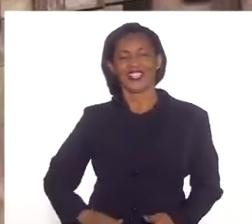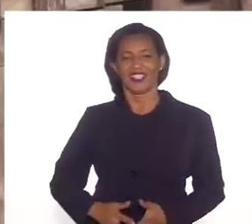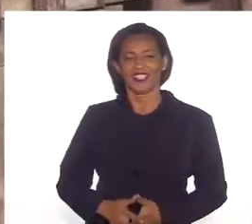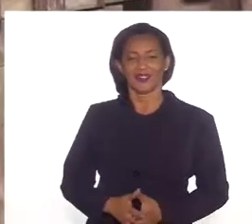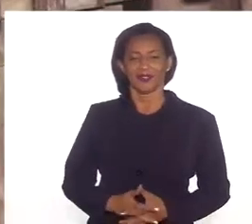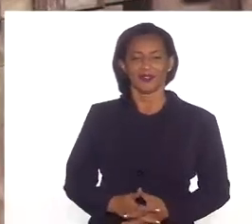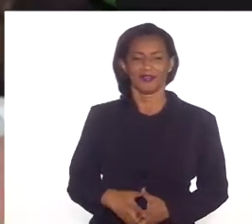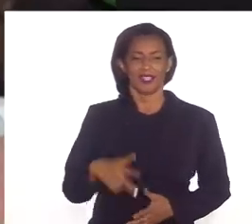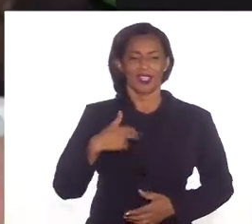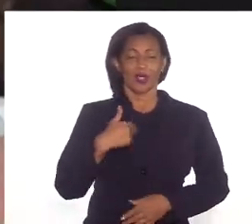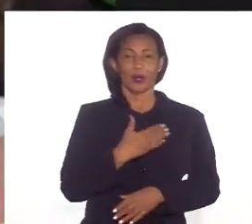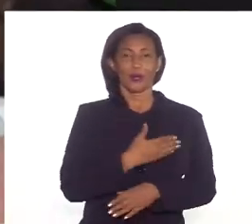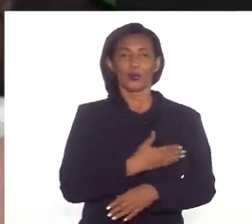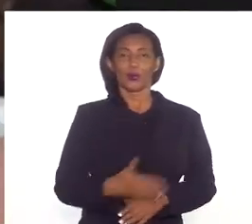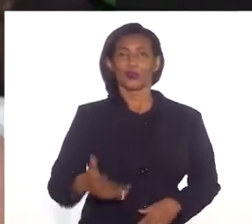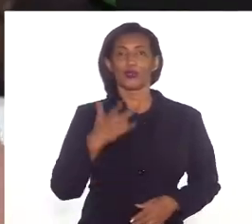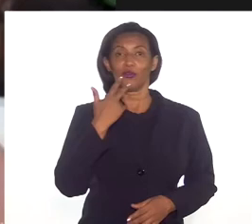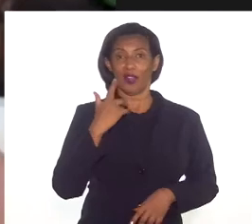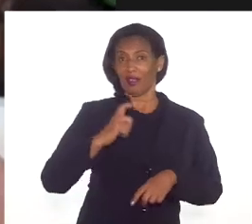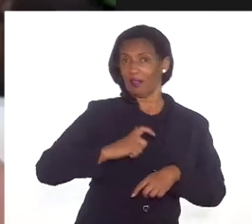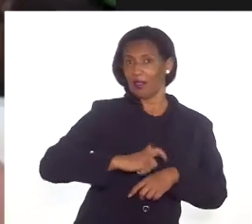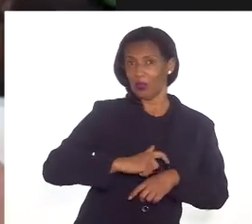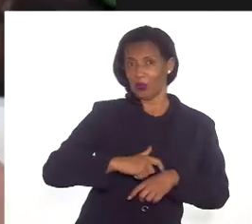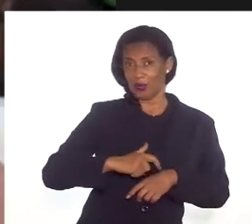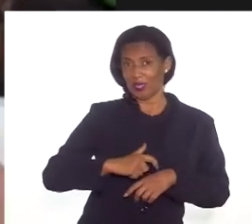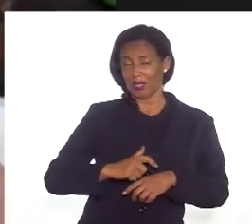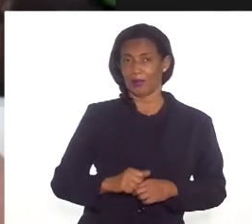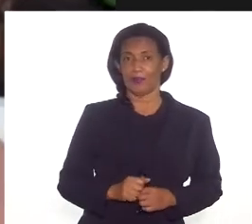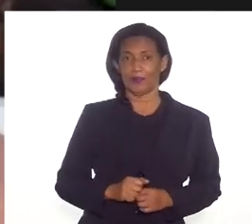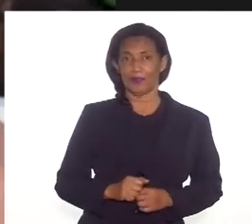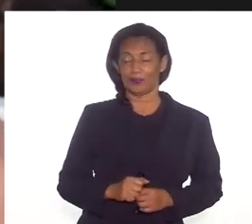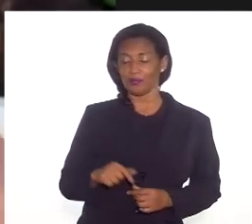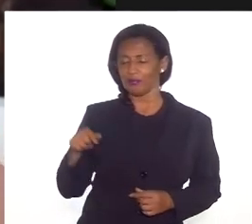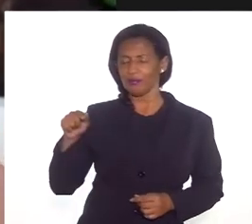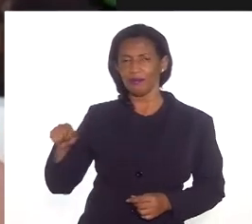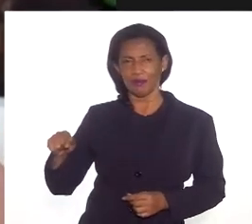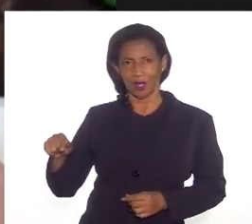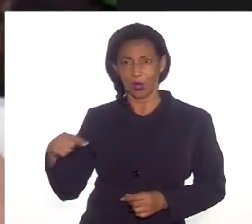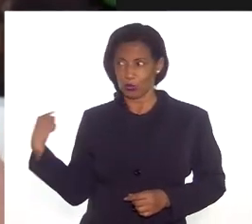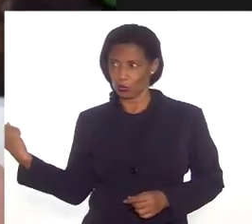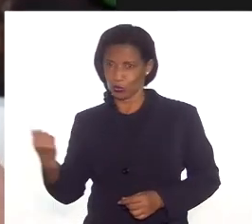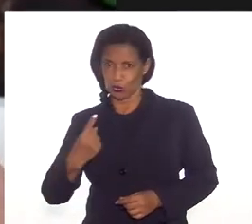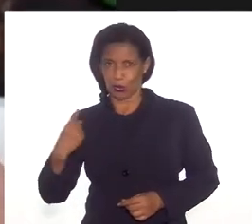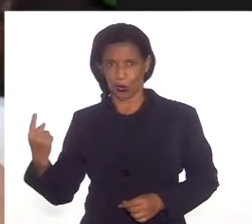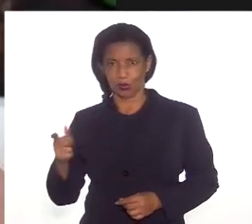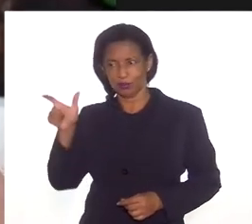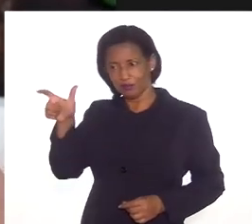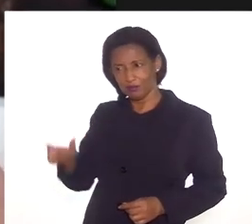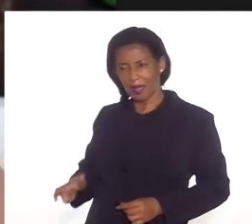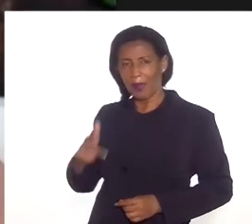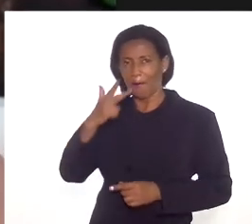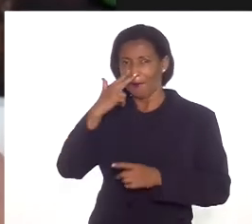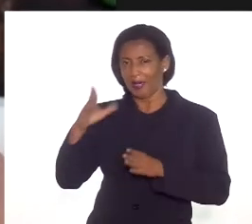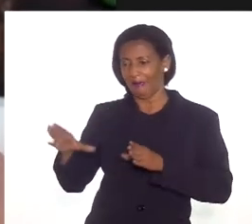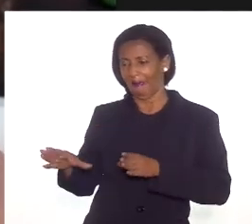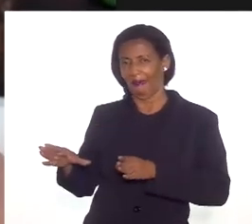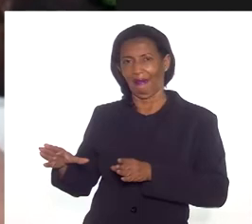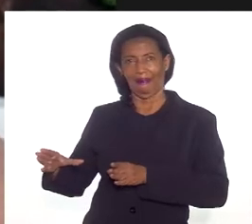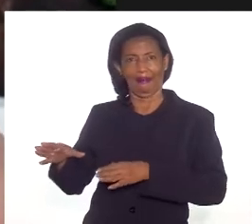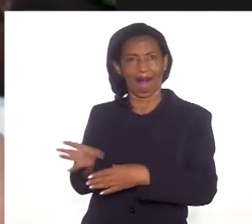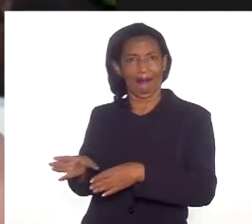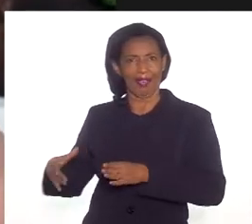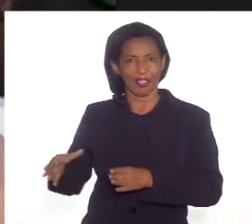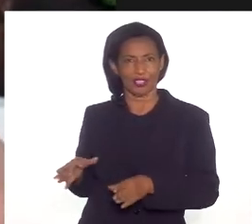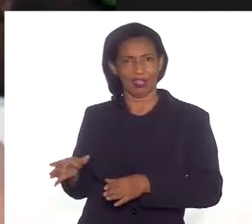vontade. Eu costumo dizer que o tempo ocidental é o tempo das caixinhas, né? É o tempo da caixa.